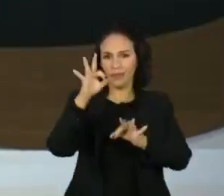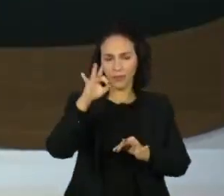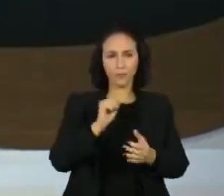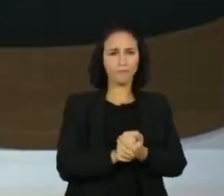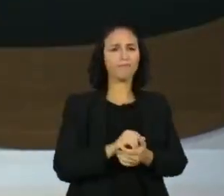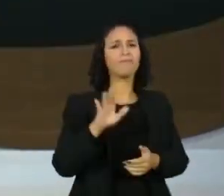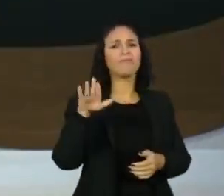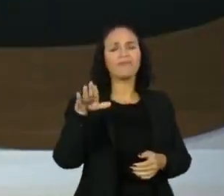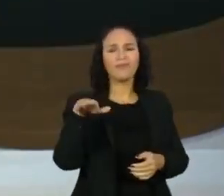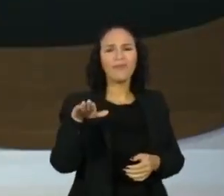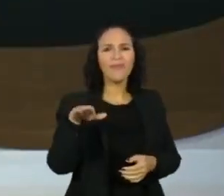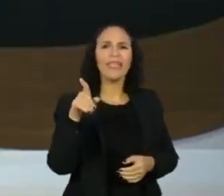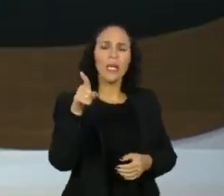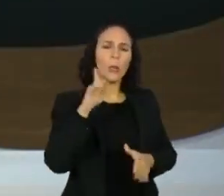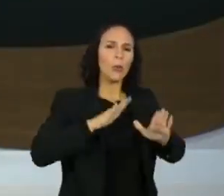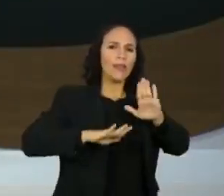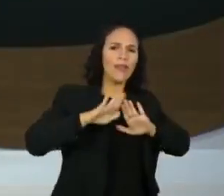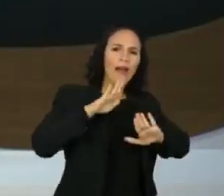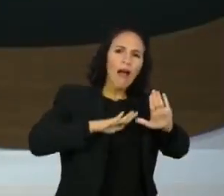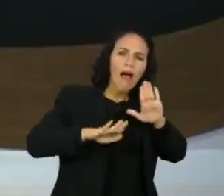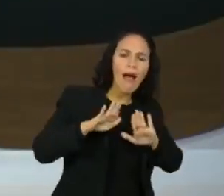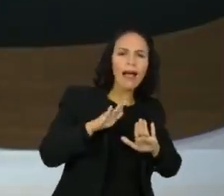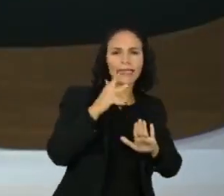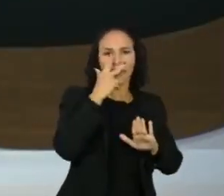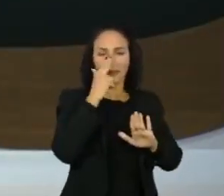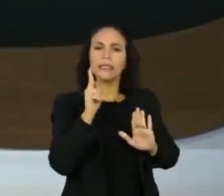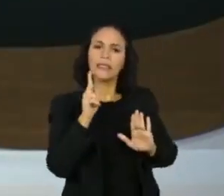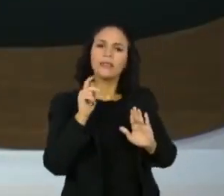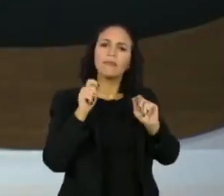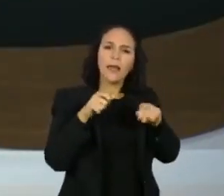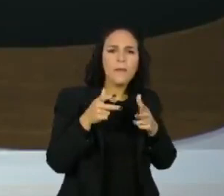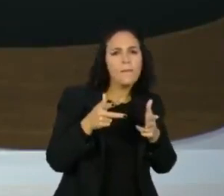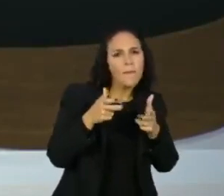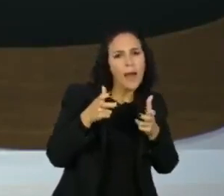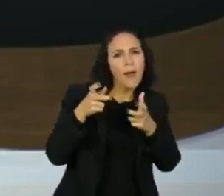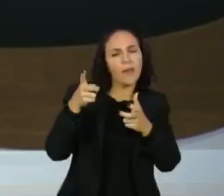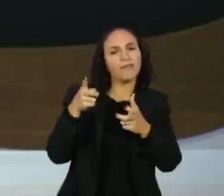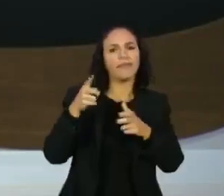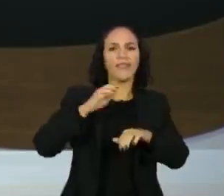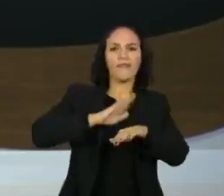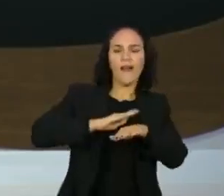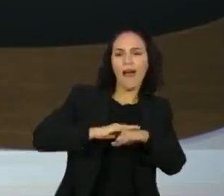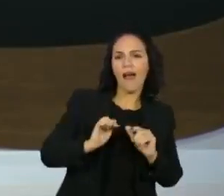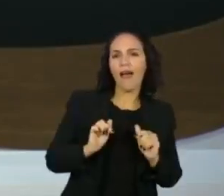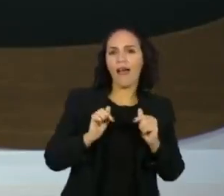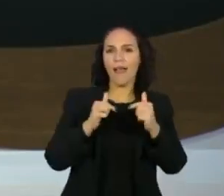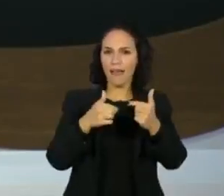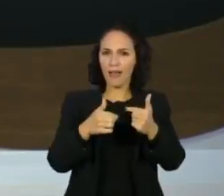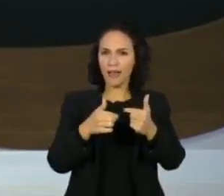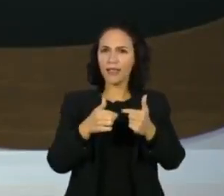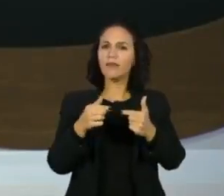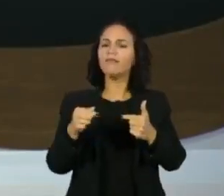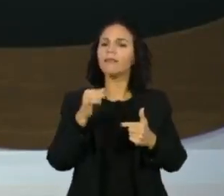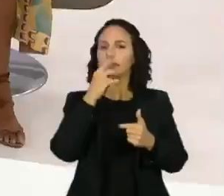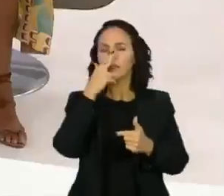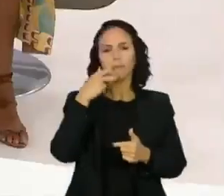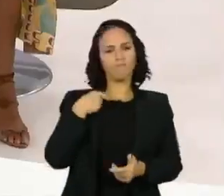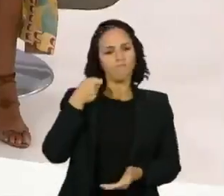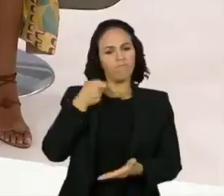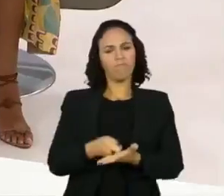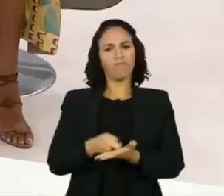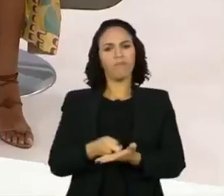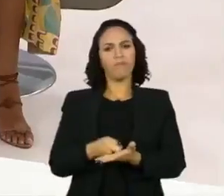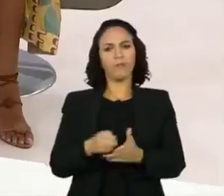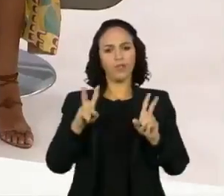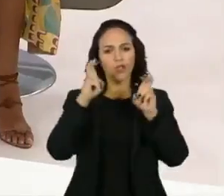Essa sua, esse seu cuidado, esse seu pudor, a gente nota em quase tudo que você faz. Um escrutínio muito severo a seu